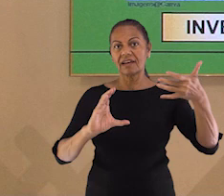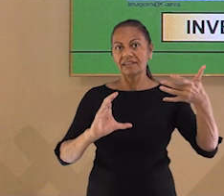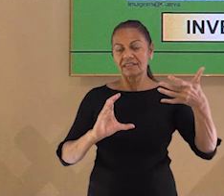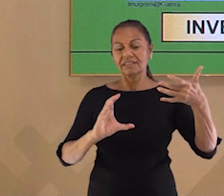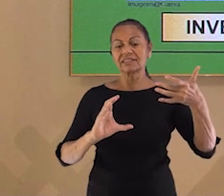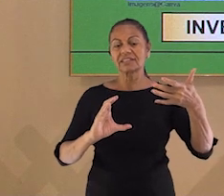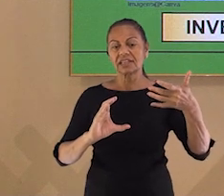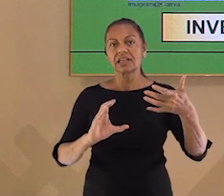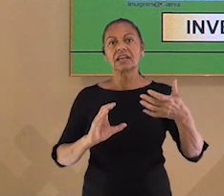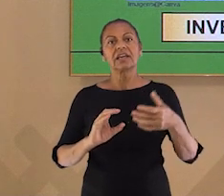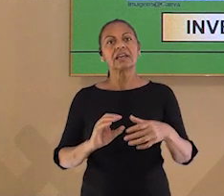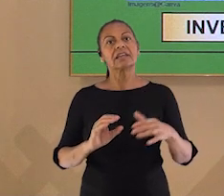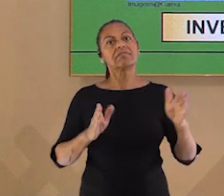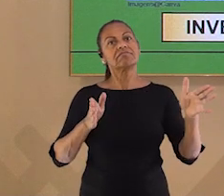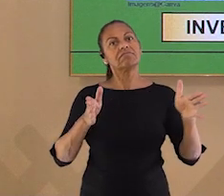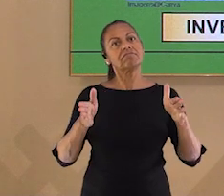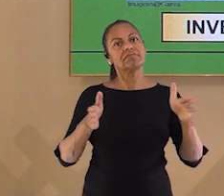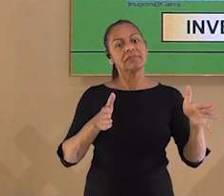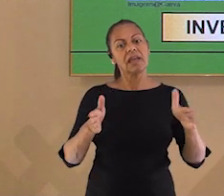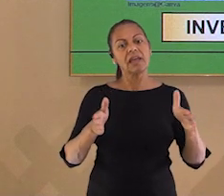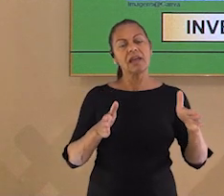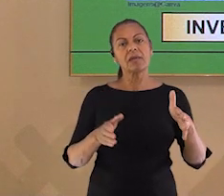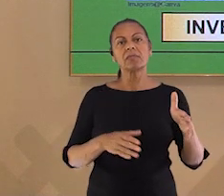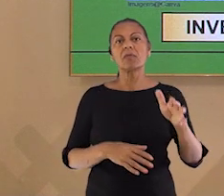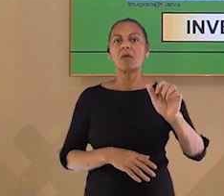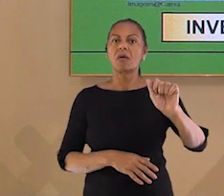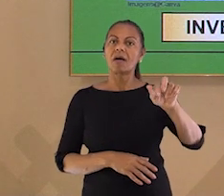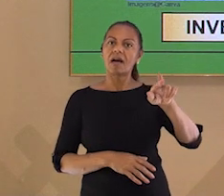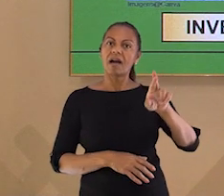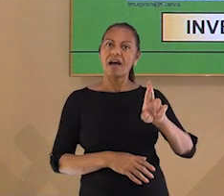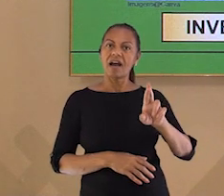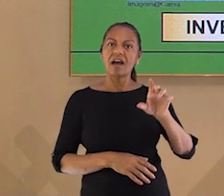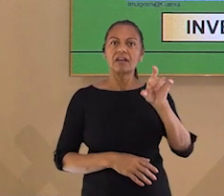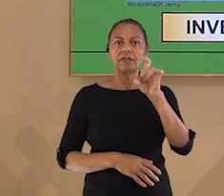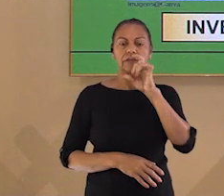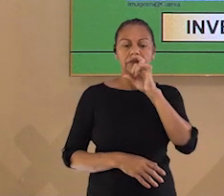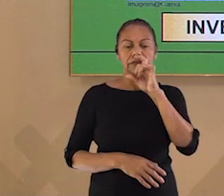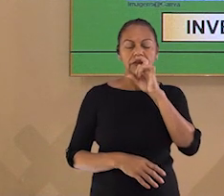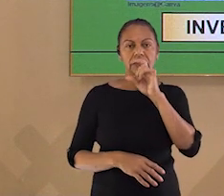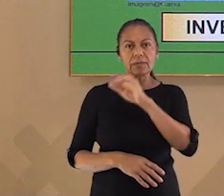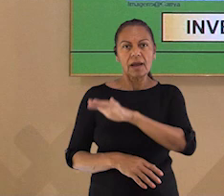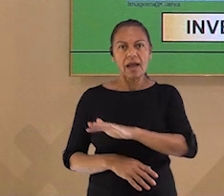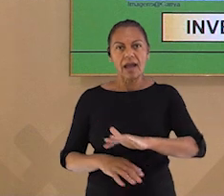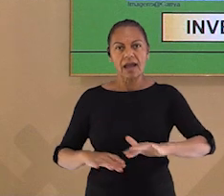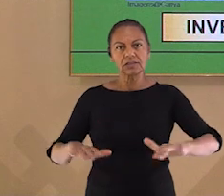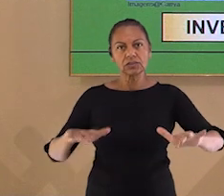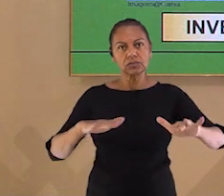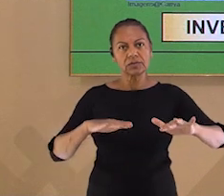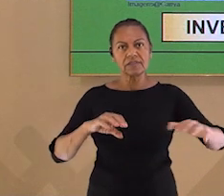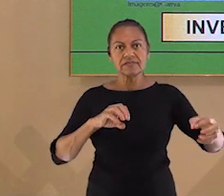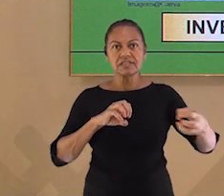retenção temporária do ar frio próximo da superfície. Já as